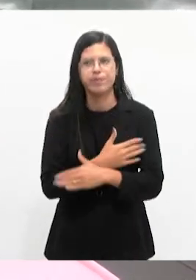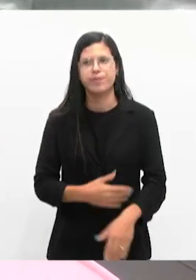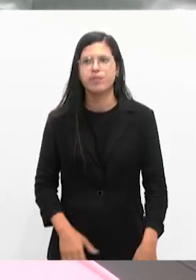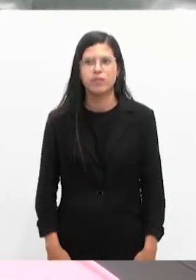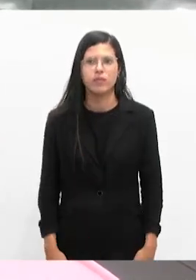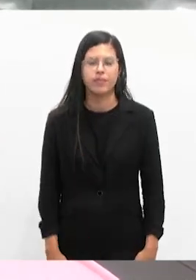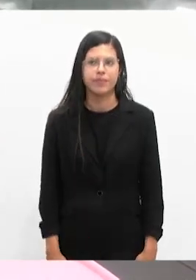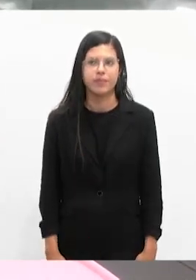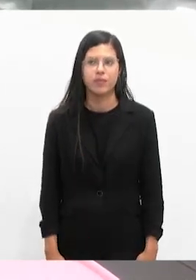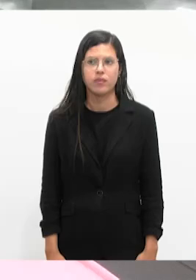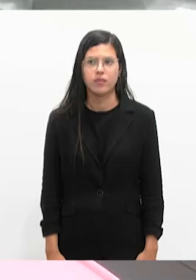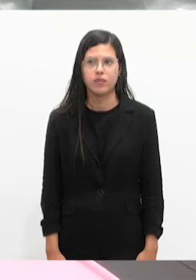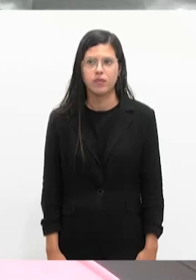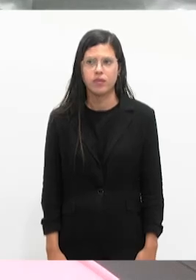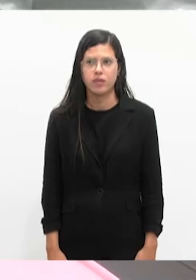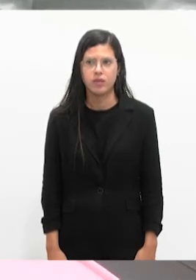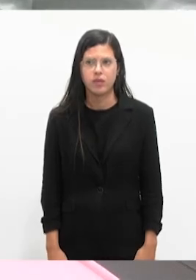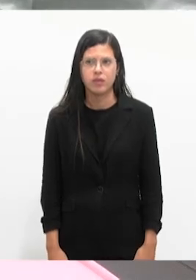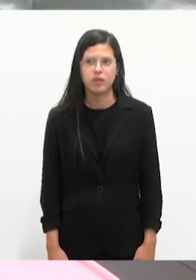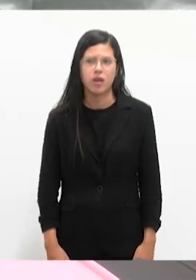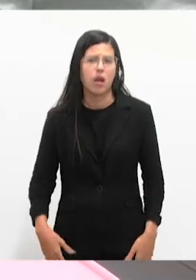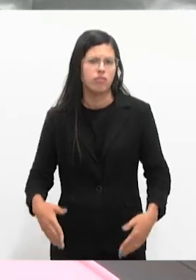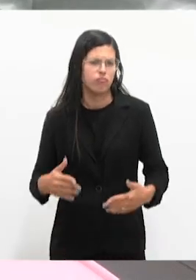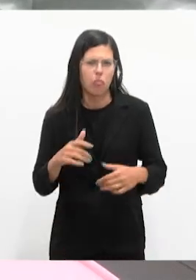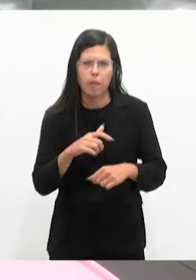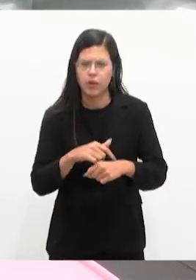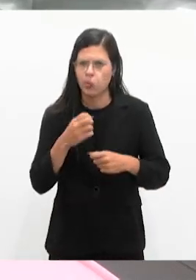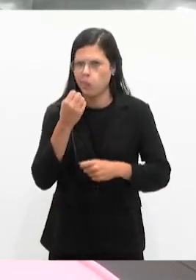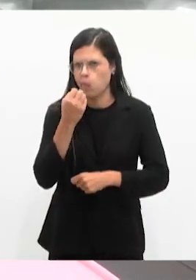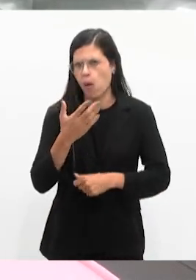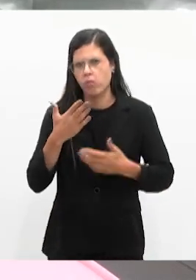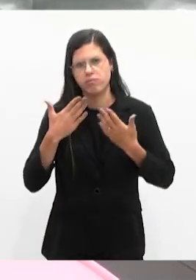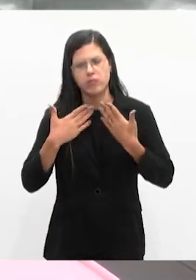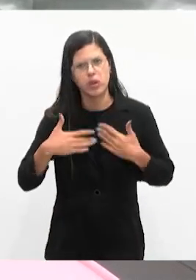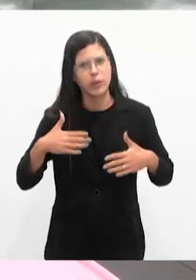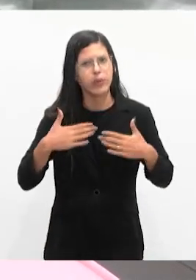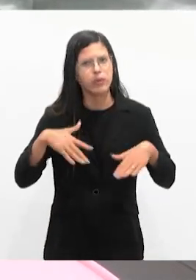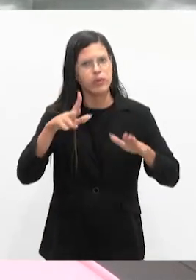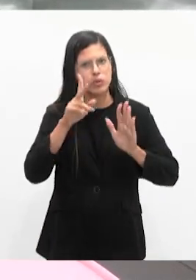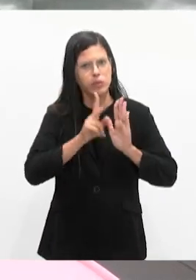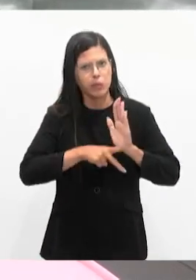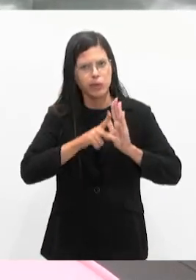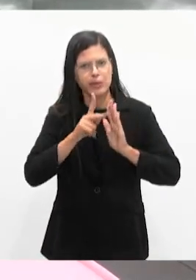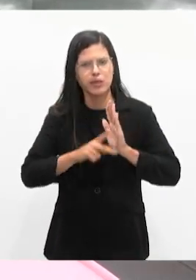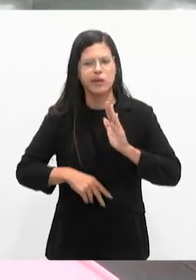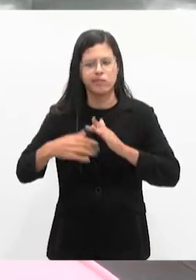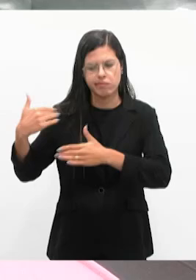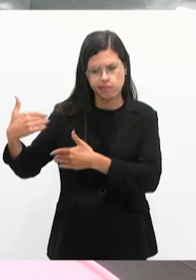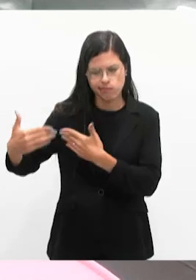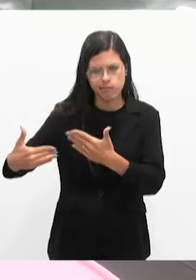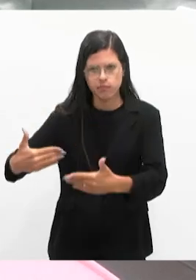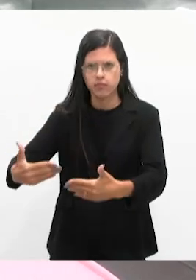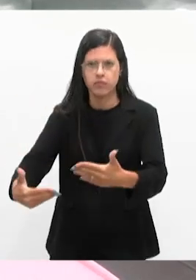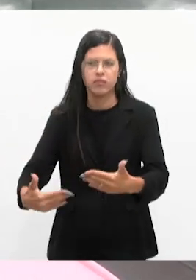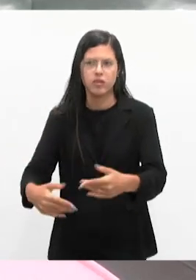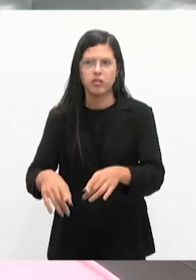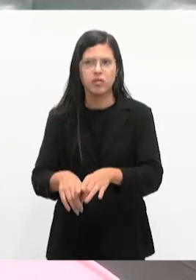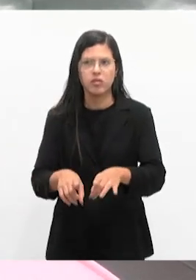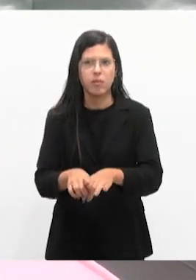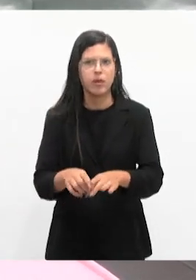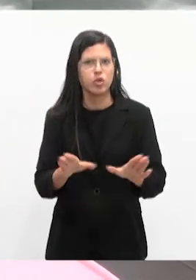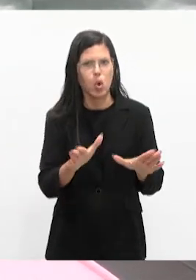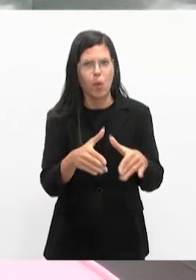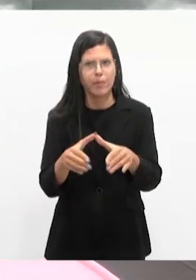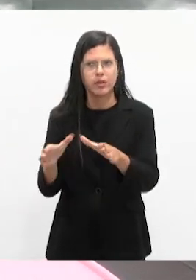nenhum de nós, a gente está um clima bom aqui na Assembleia, né? Os projetos andam, as comissões andam, então as coisas